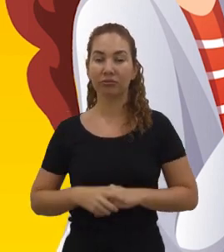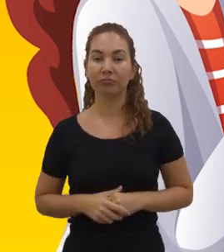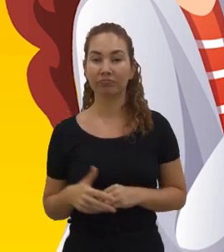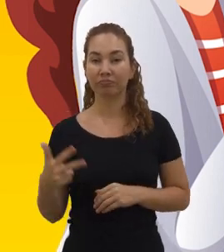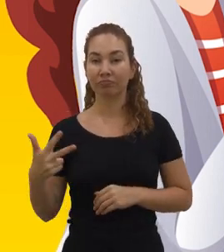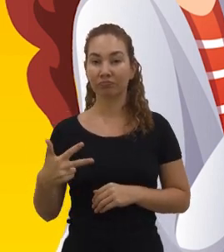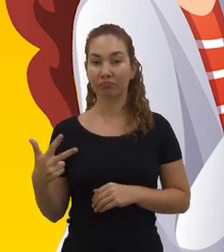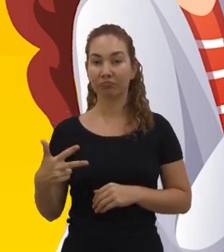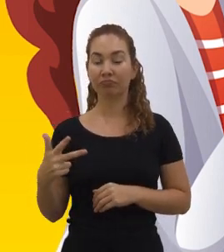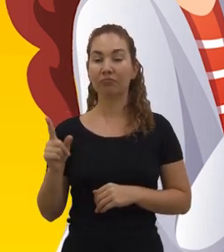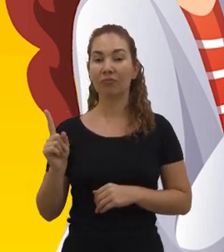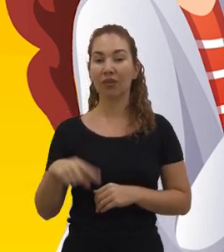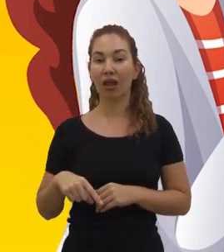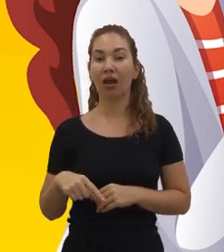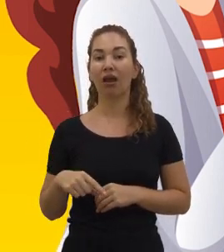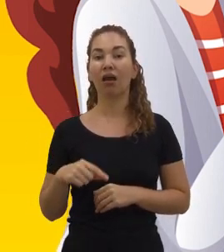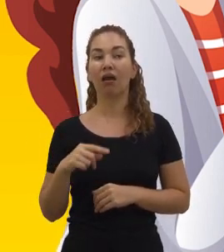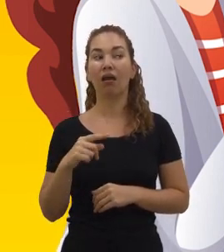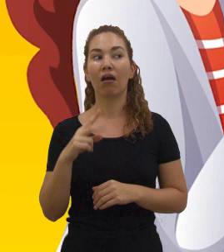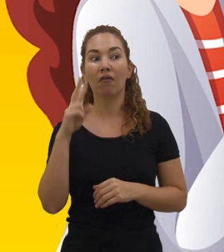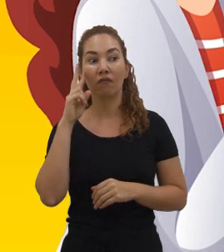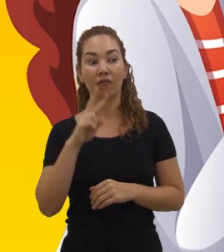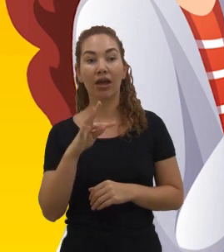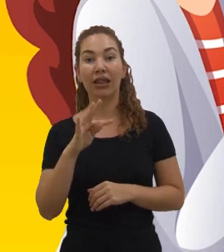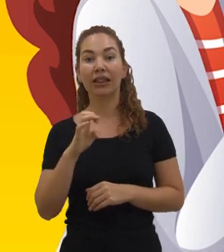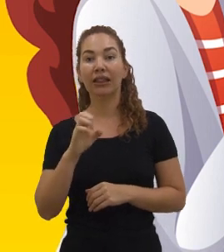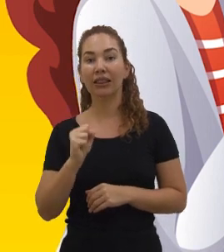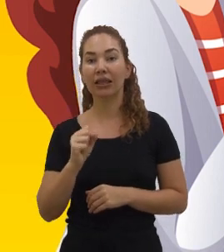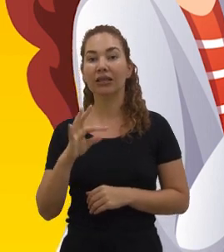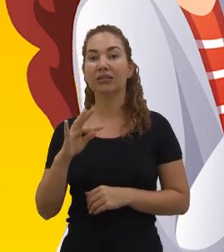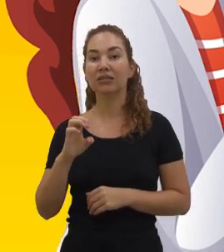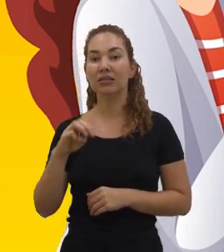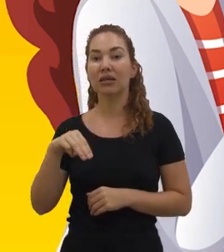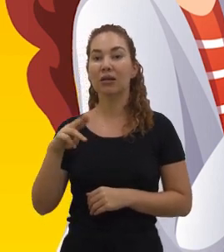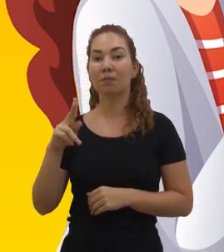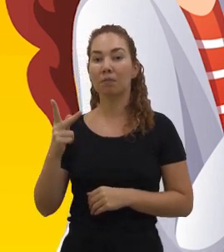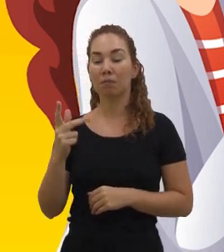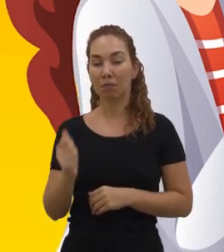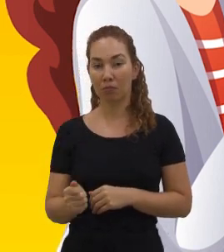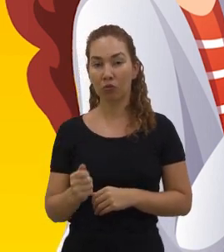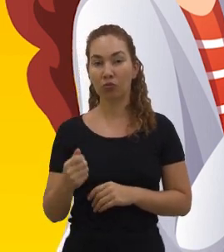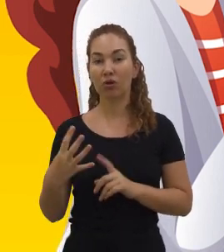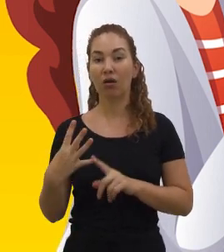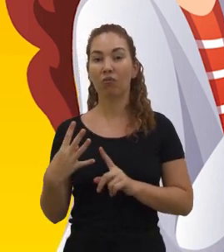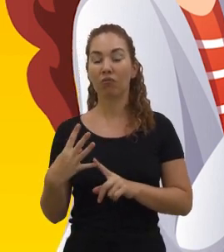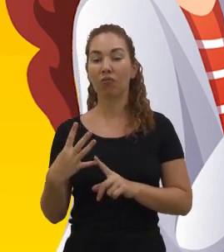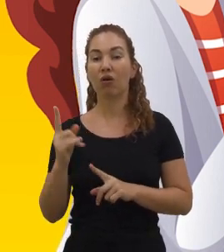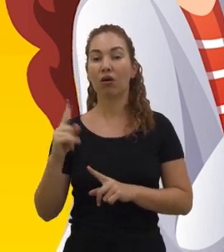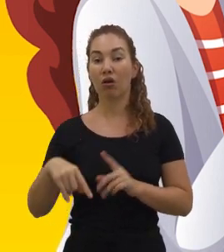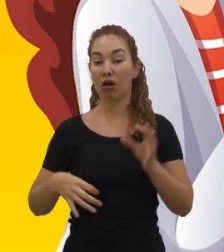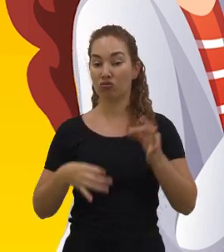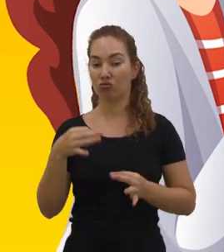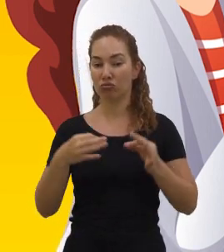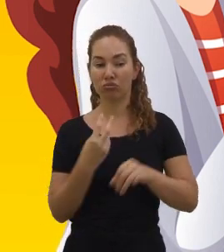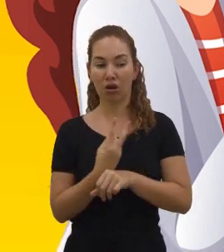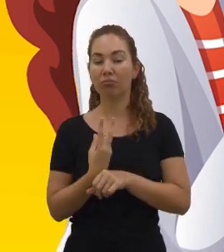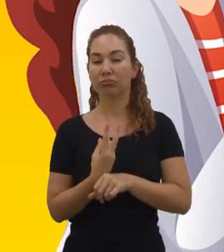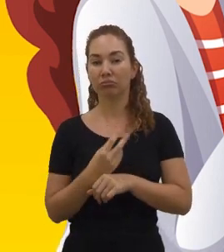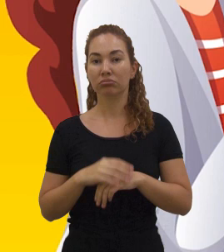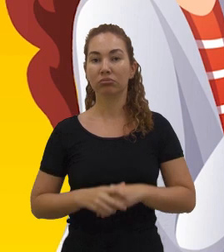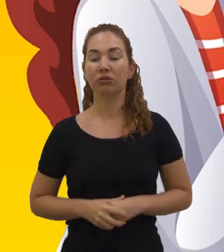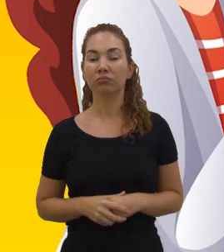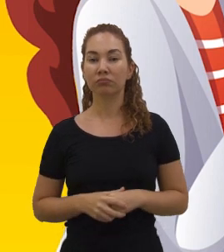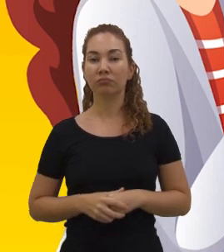terceira ação é identificar possíveis testemunhas. A quarta ação, buscar uma orientação jurídica. A